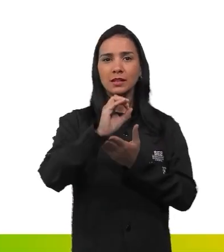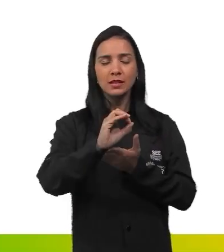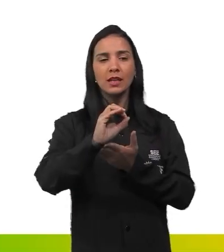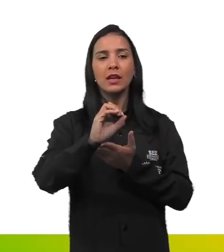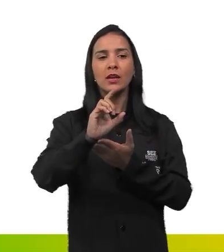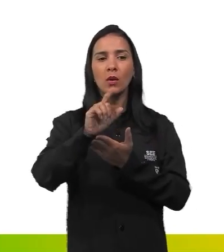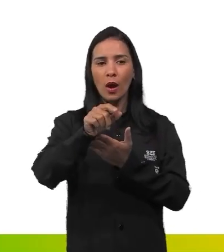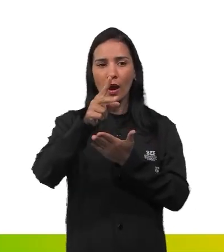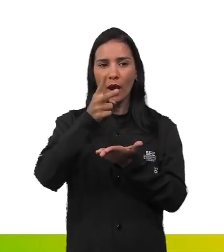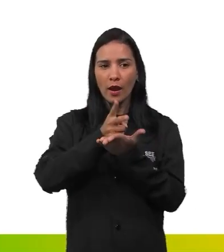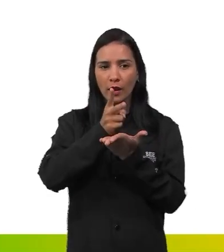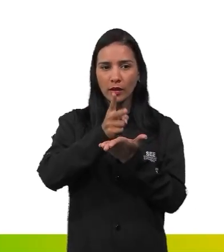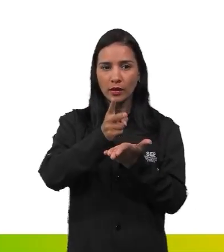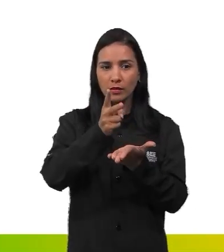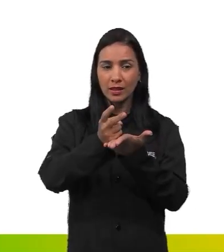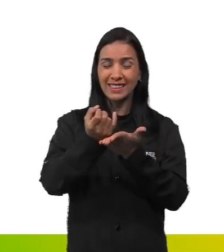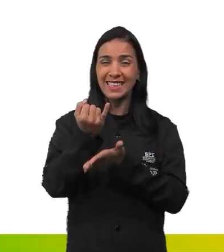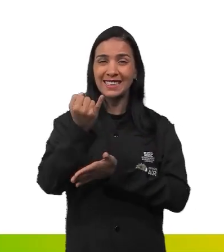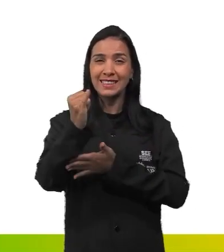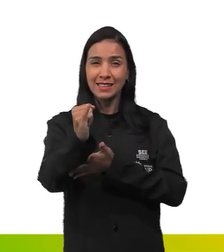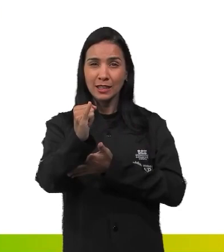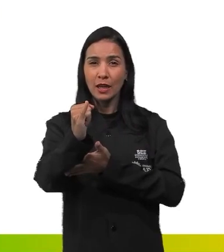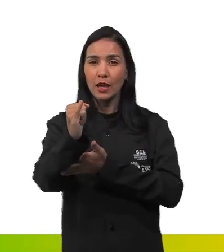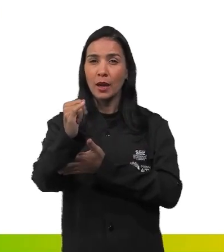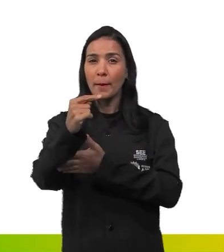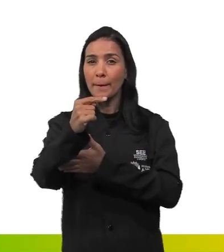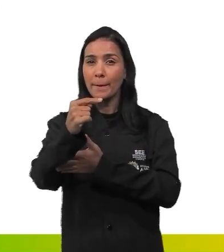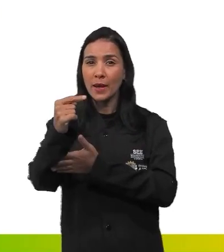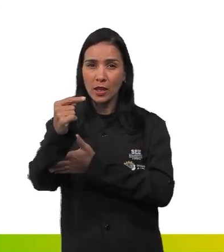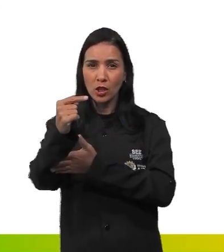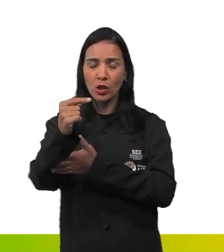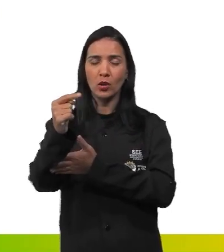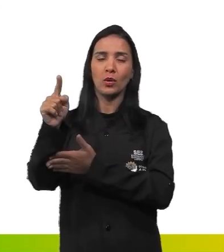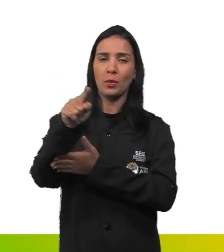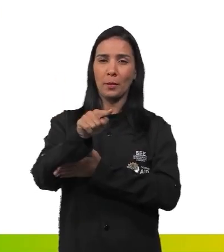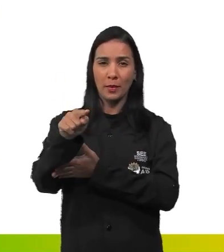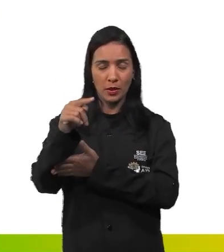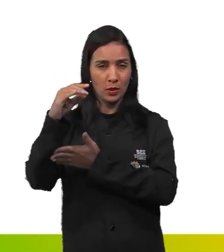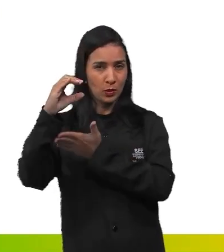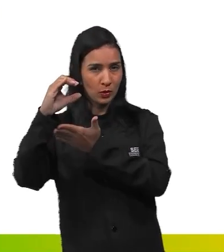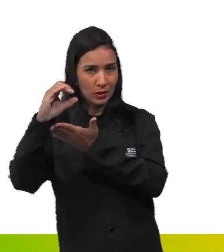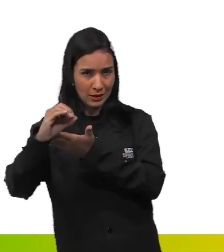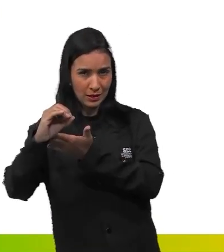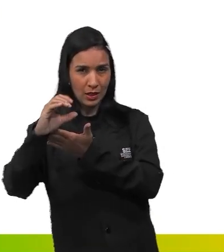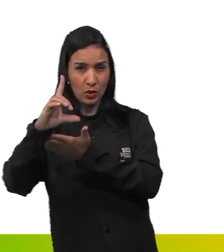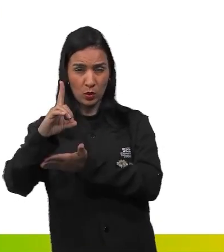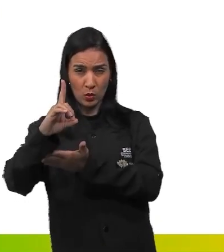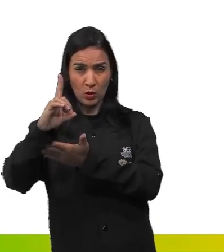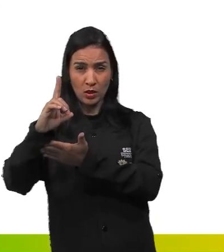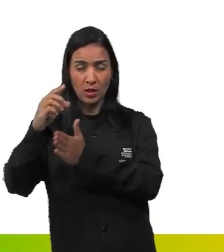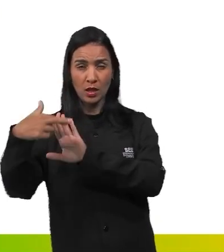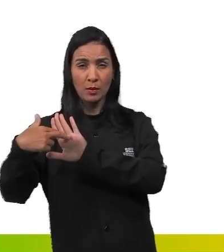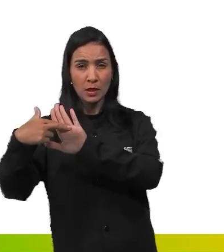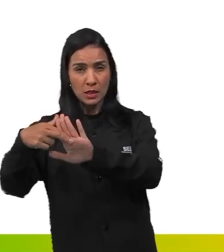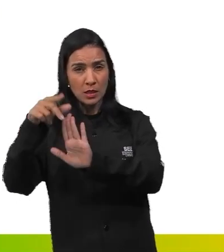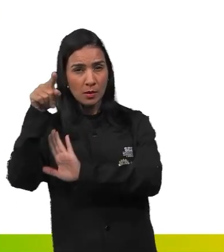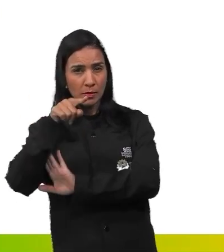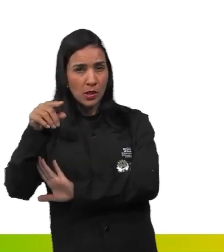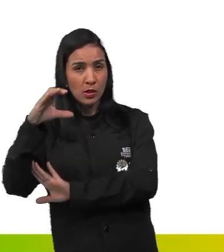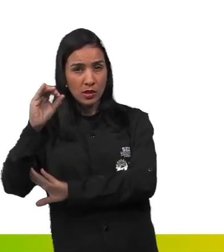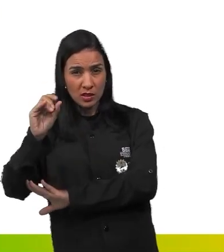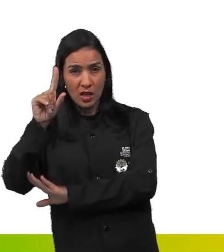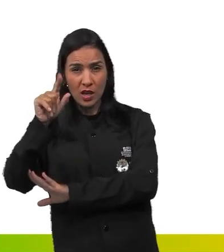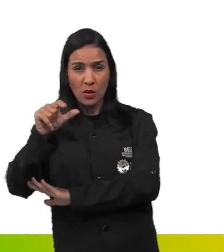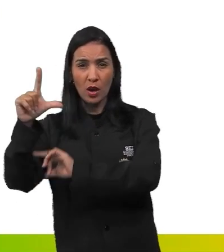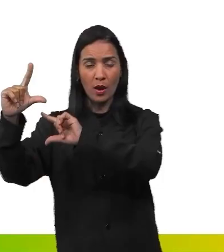vai ser constante quando a razão for zero. Por exemplo, é uma progressão aritmética constante que tem